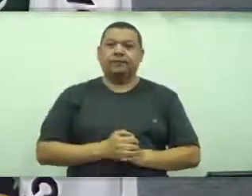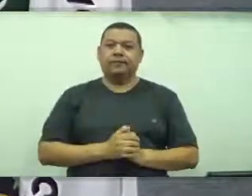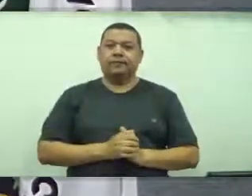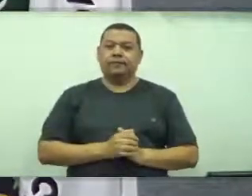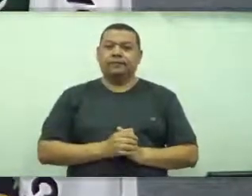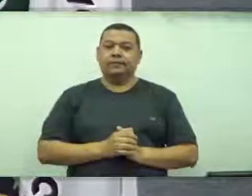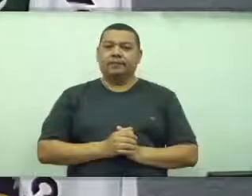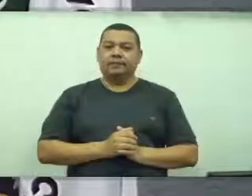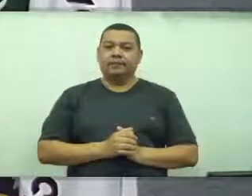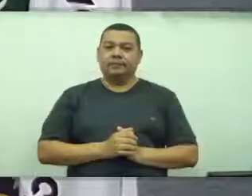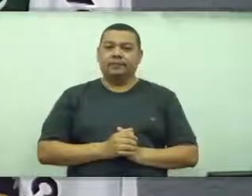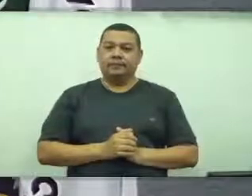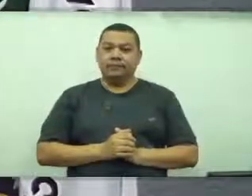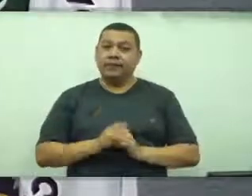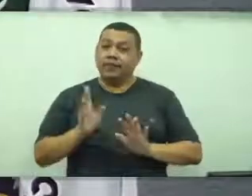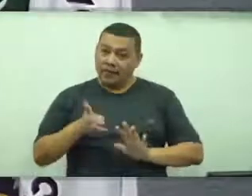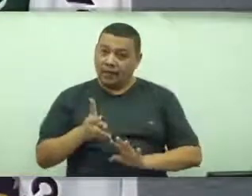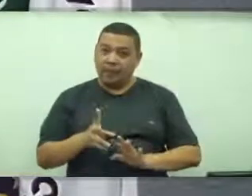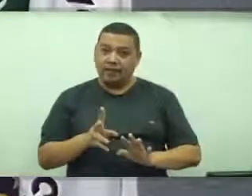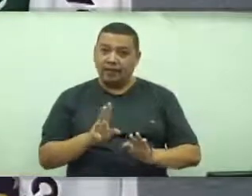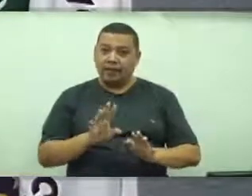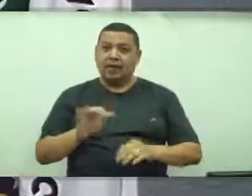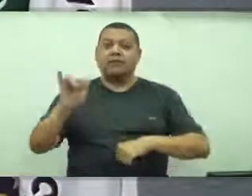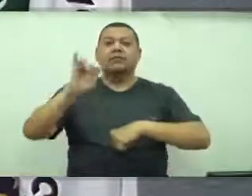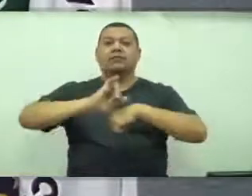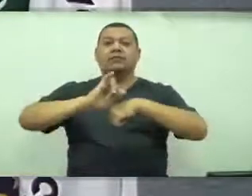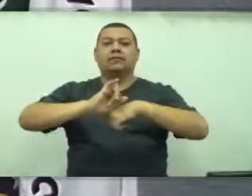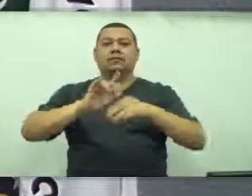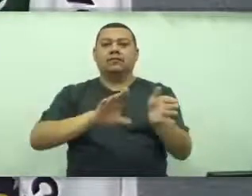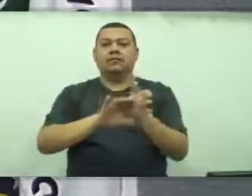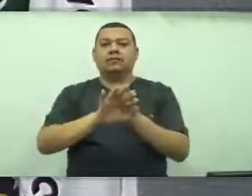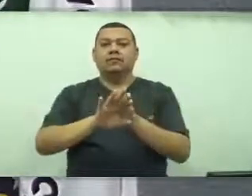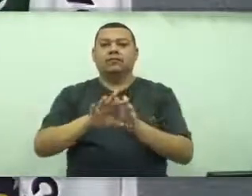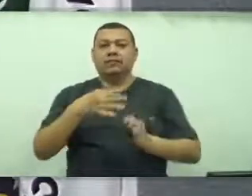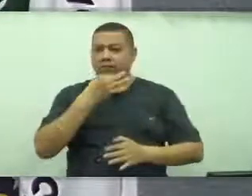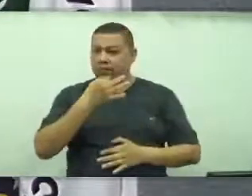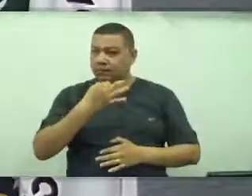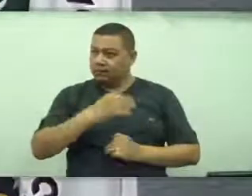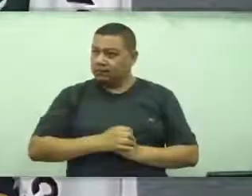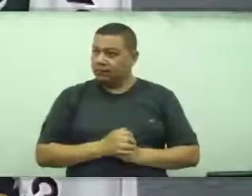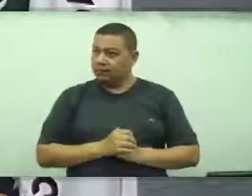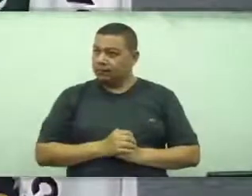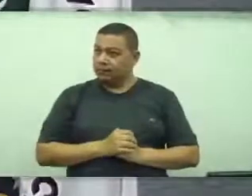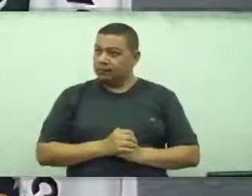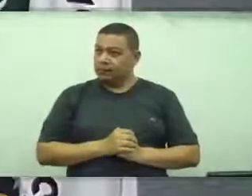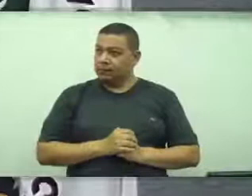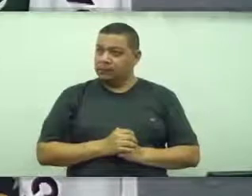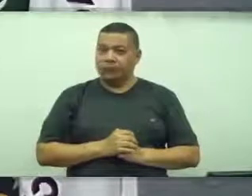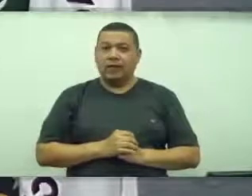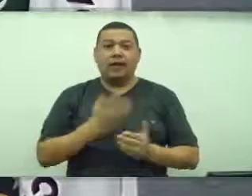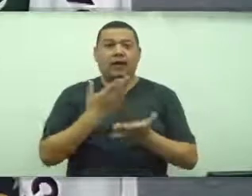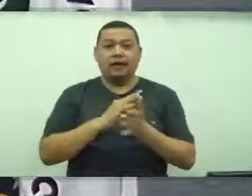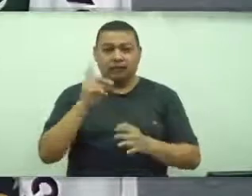no centro da cidade de Cacoal e nos outros bairros. Eu acredito que não terá essa dificuldade.